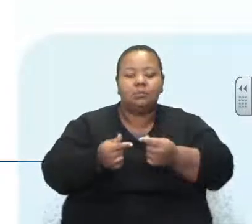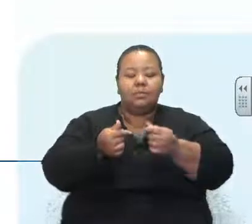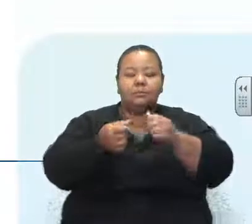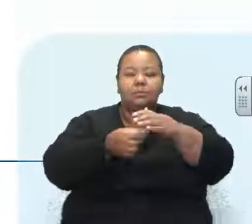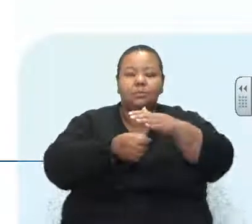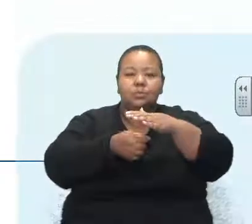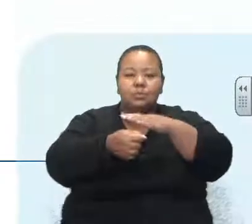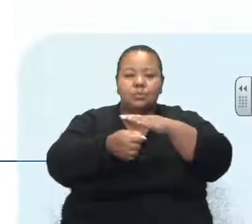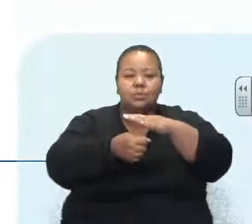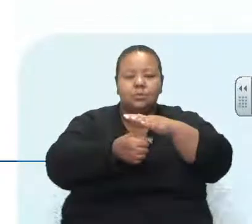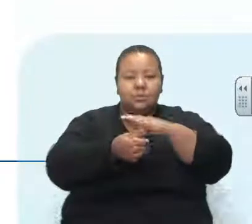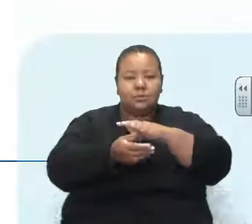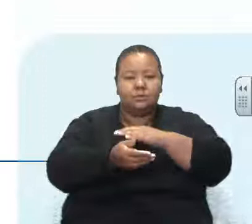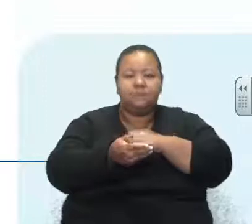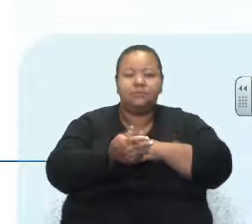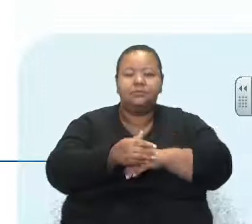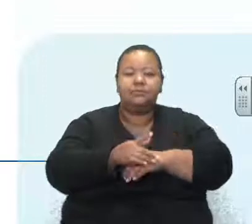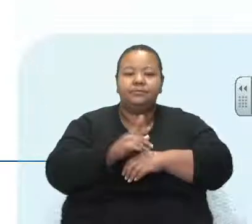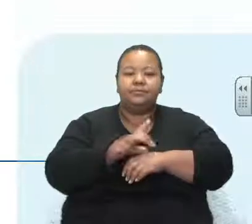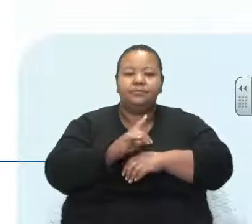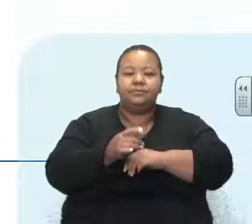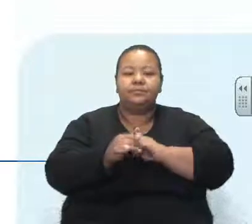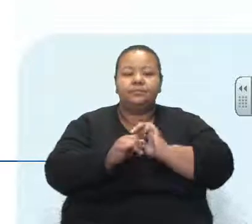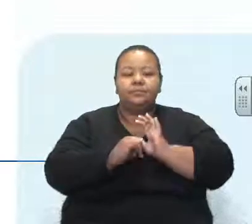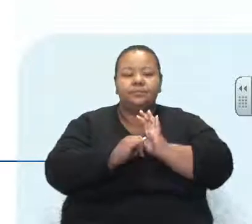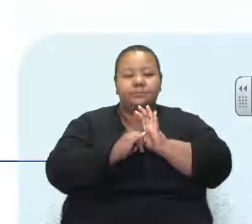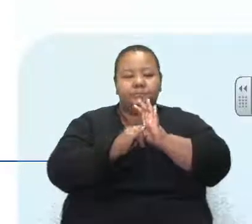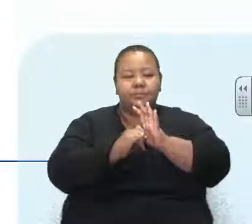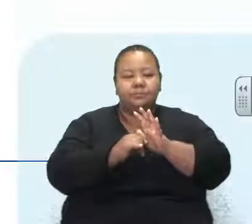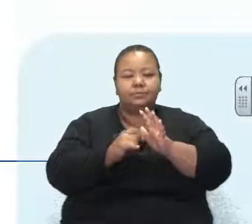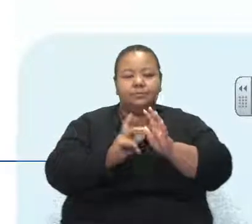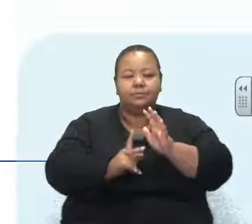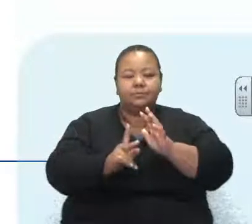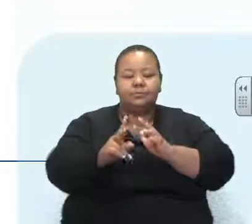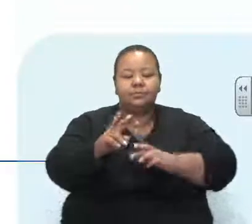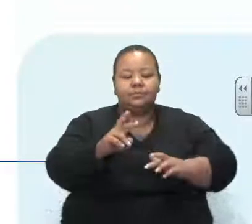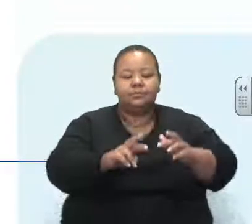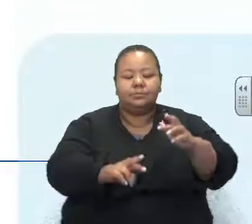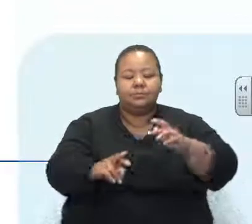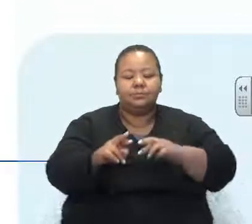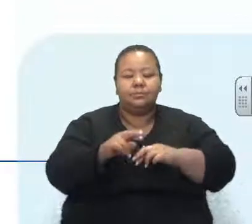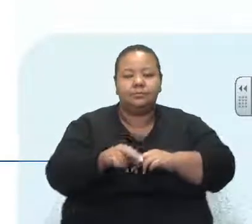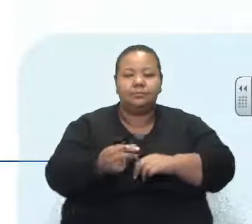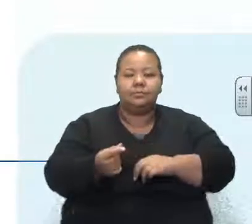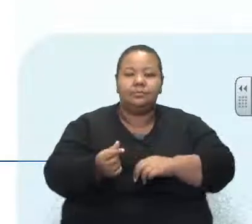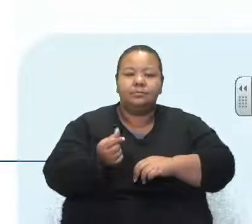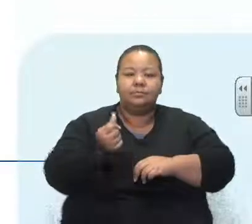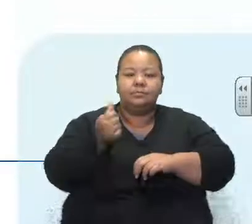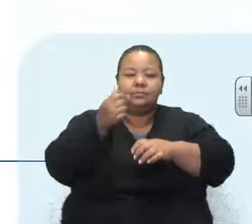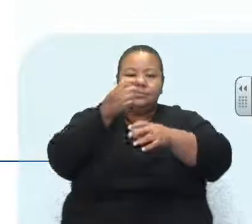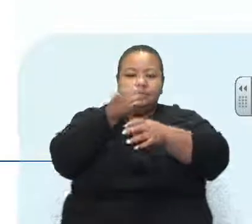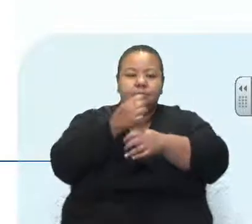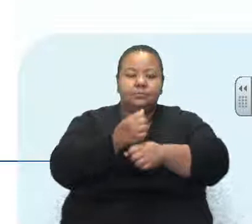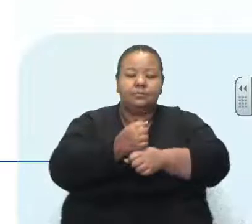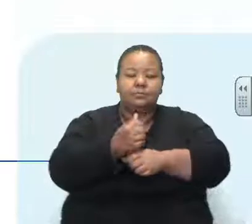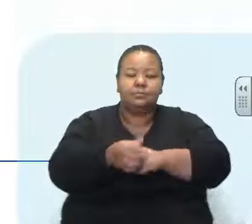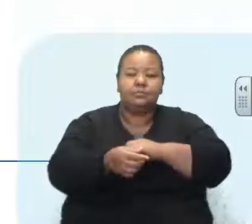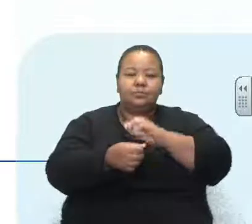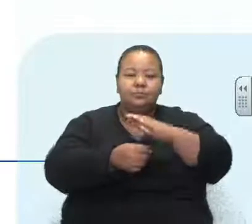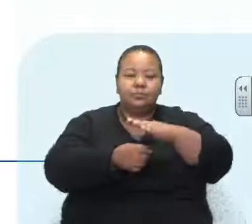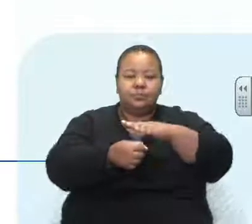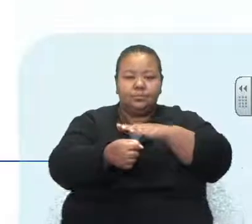Como diz o nome, é um indicador que vai sempre analisar o movimento de preços calculado no mercado. Ele é